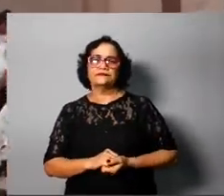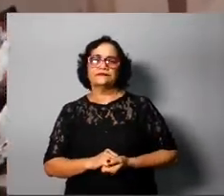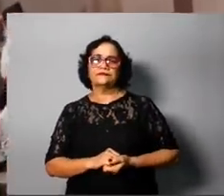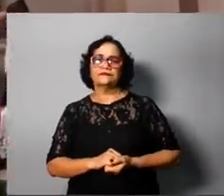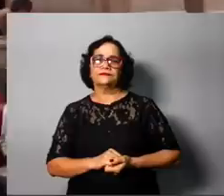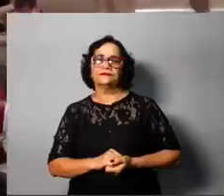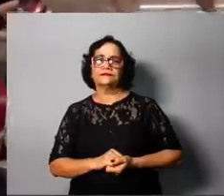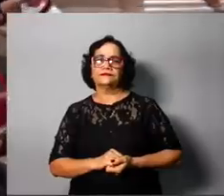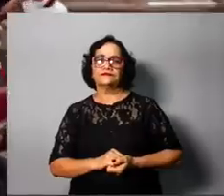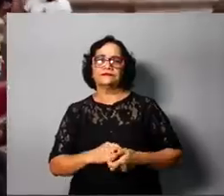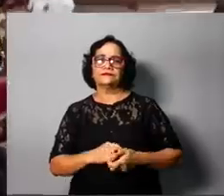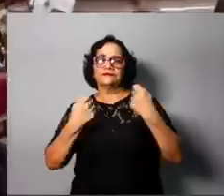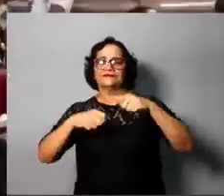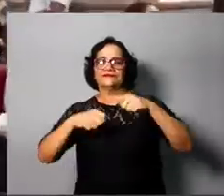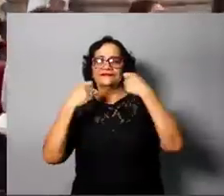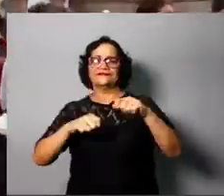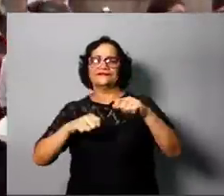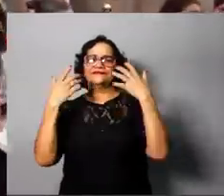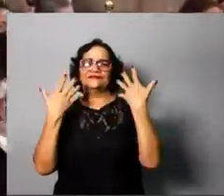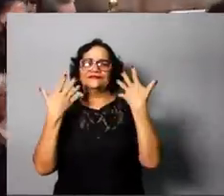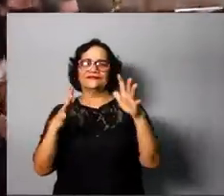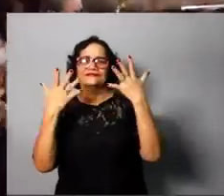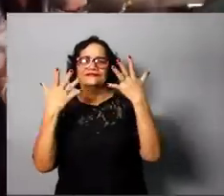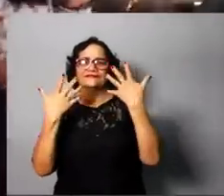salvação. Aleluia,